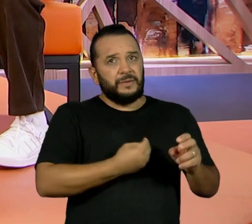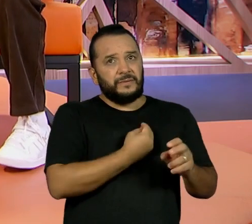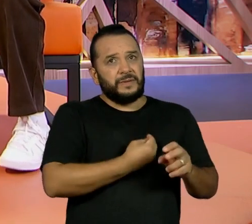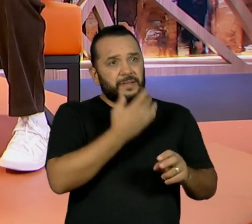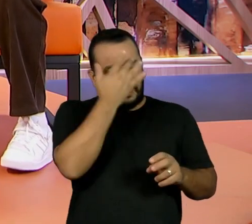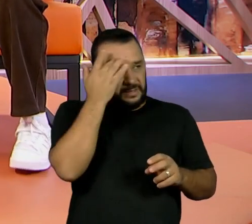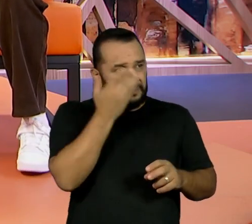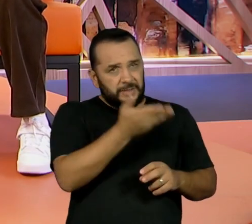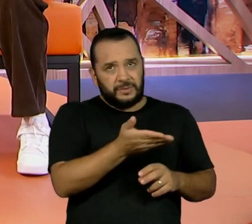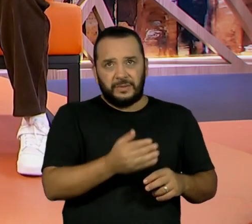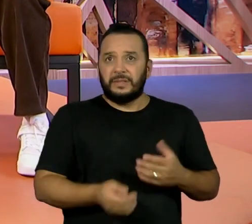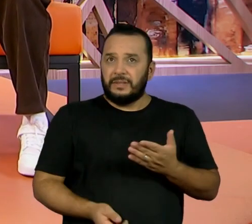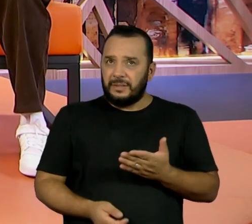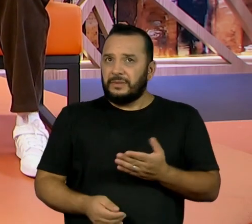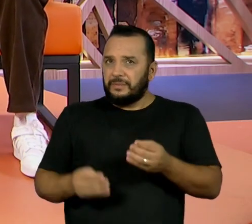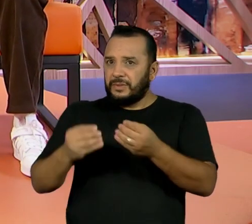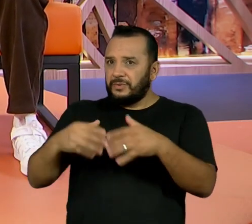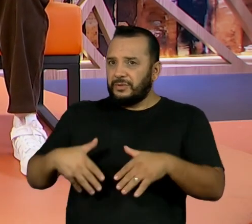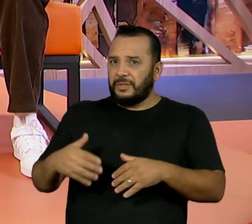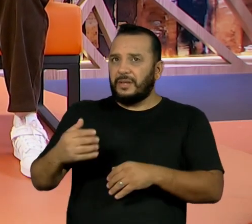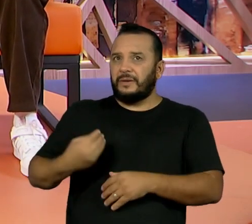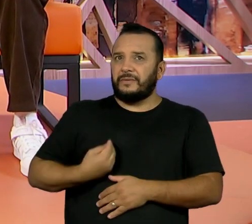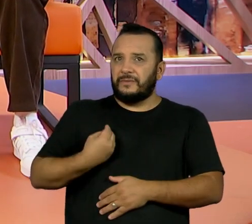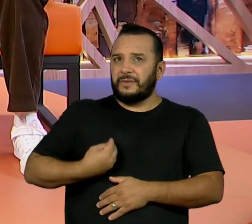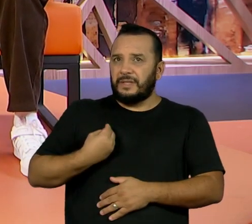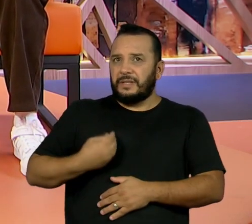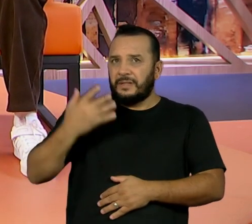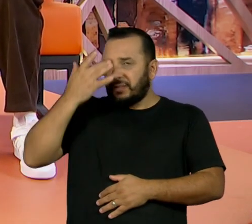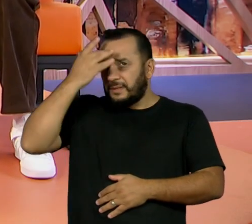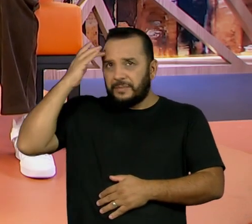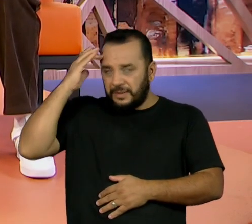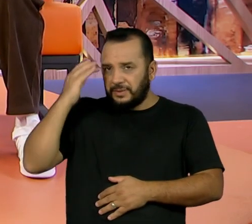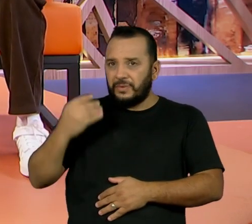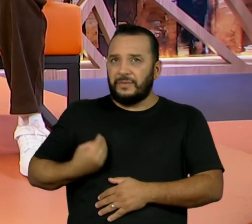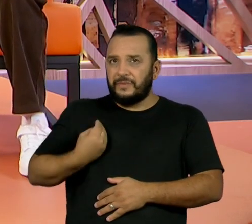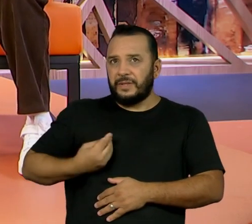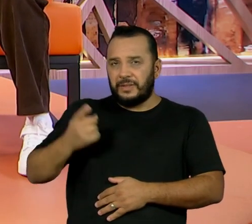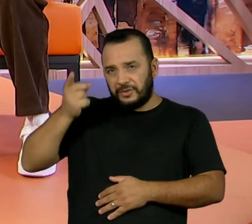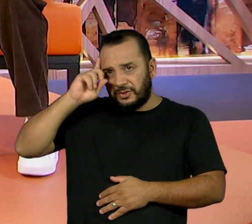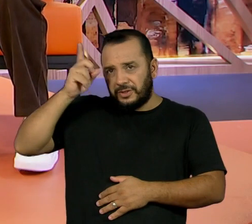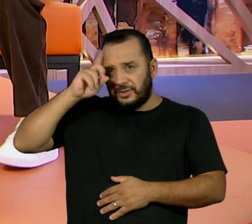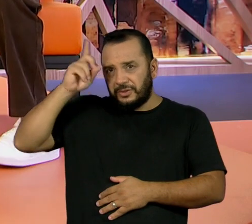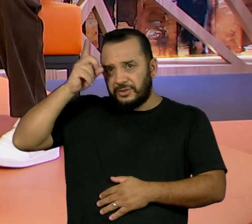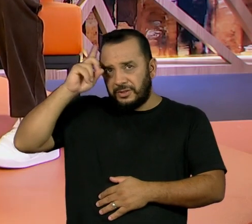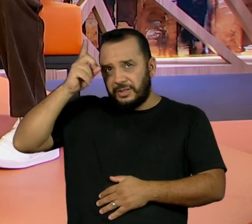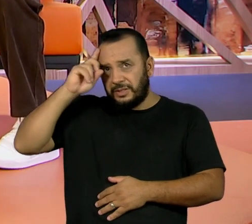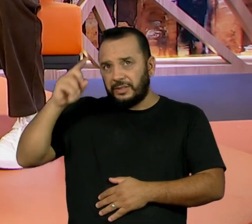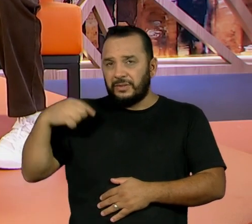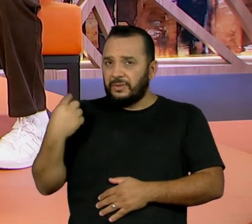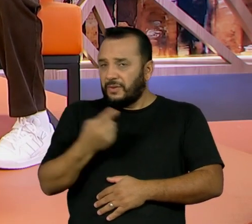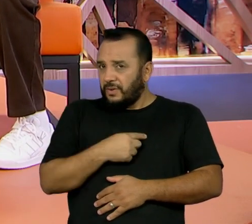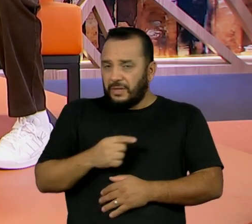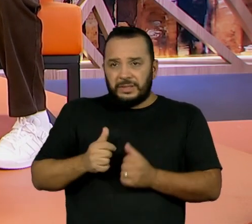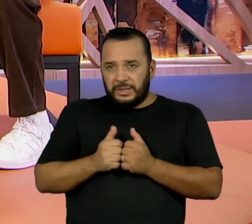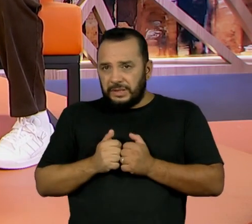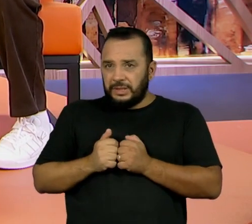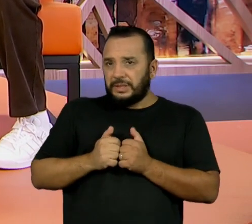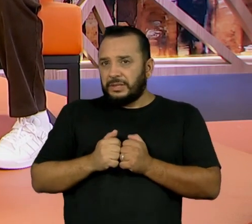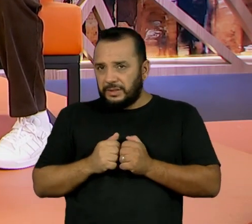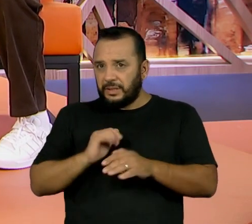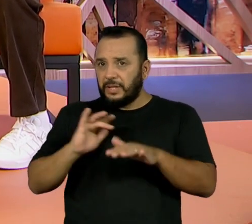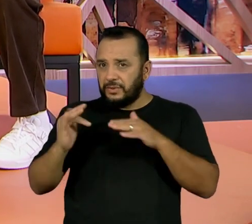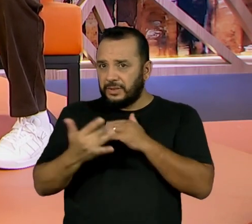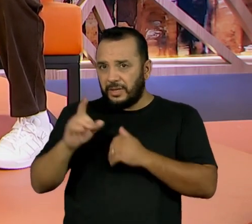Eu acho que isso impacta na vida das pessoas de uma forma cotidiana, né? Todos os dias a gente está consumindo coisas nas redes